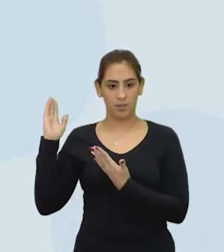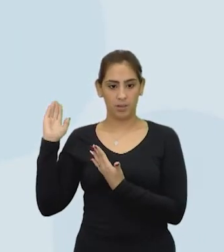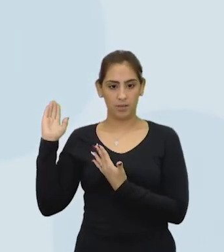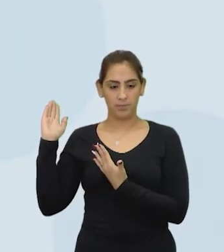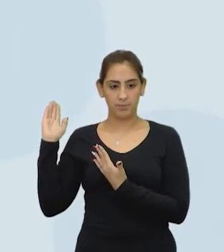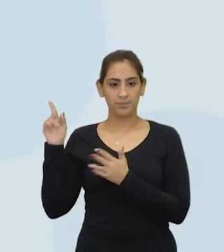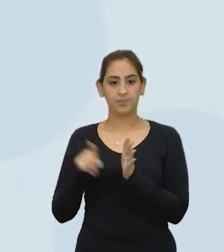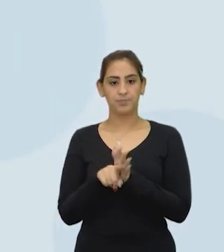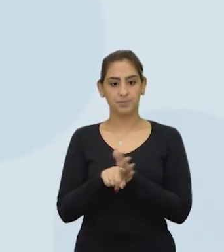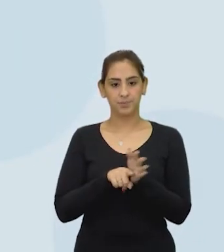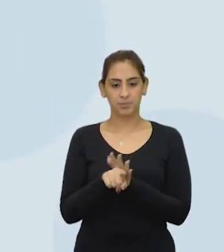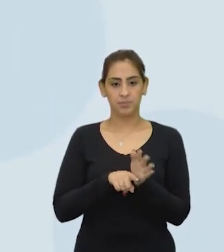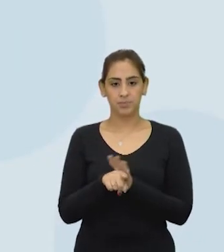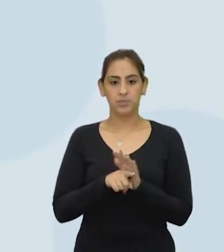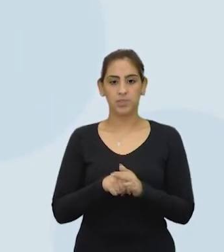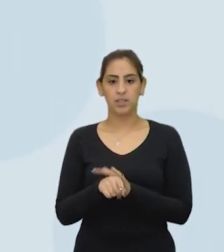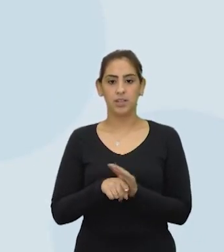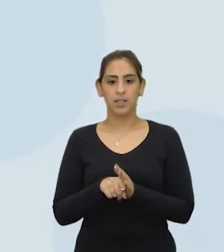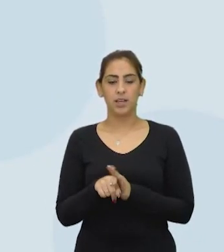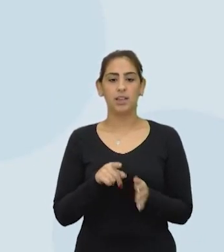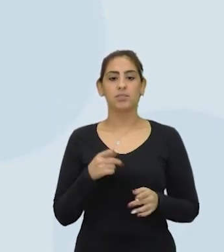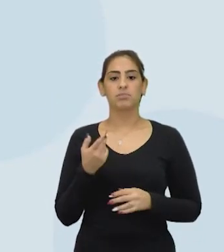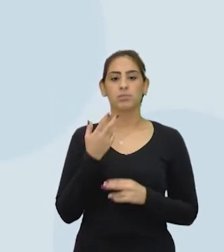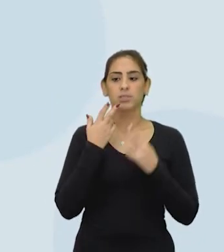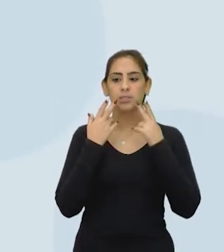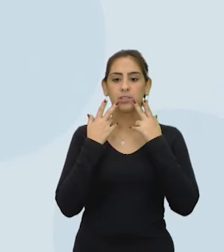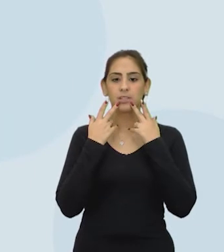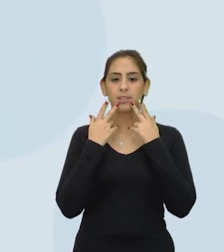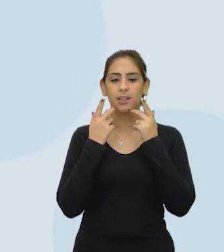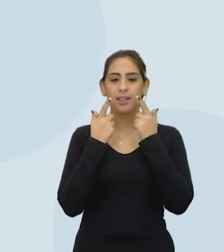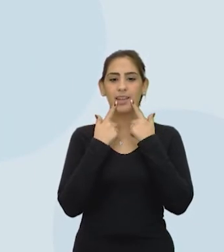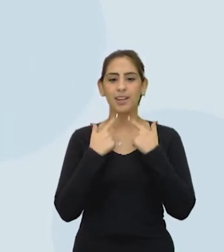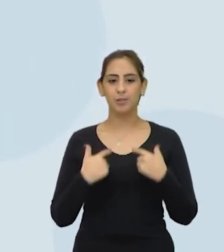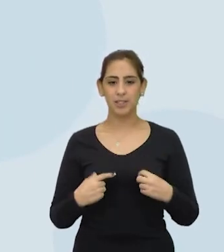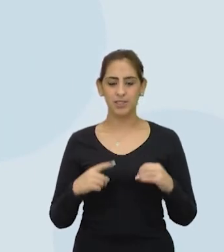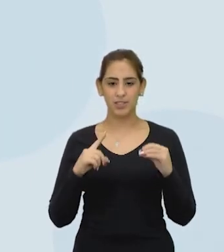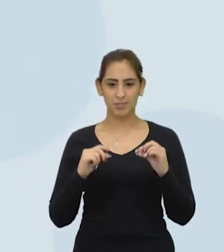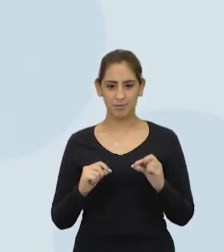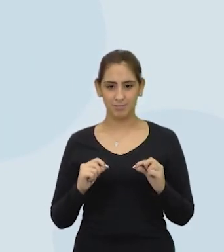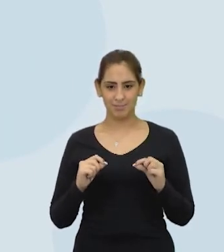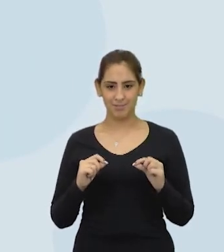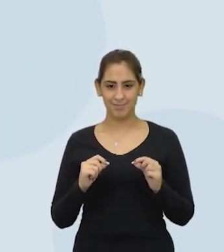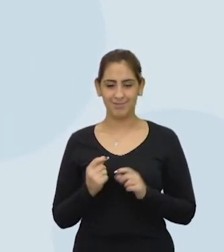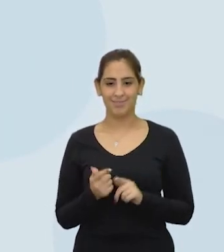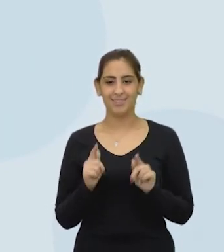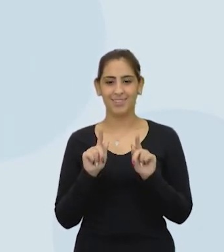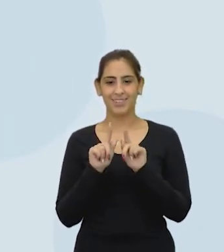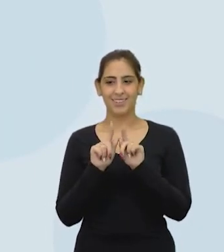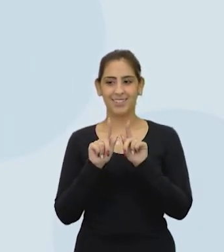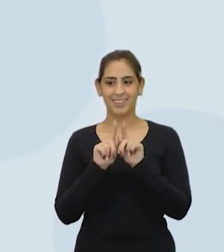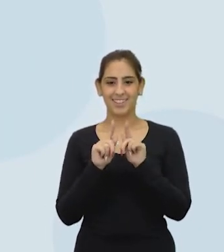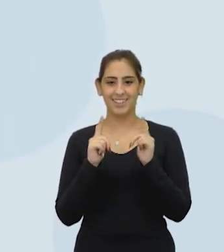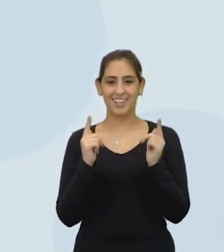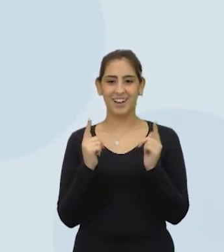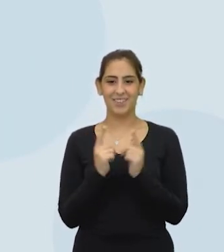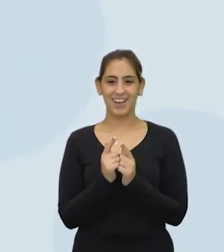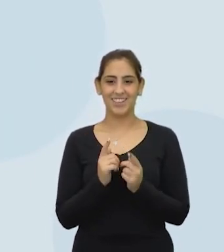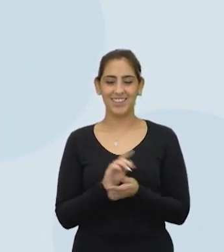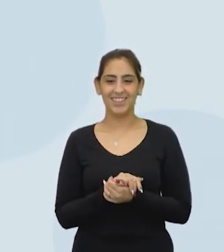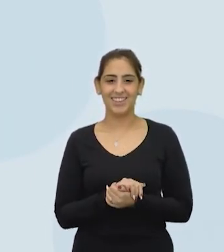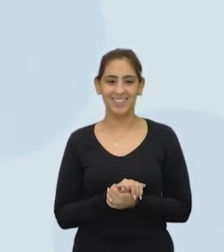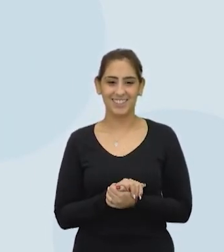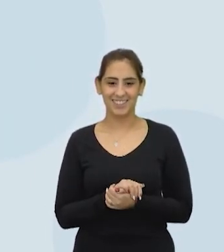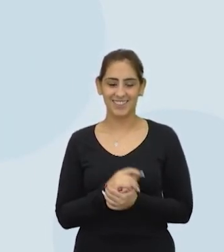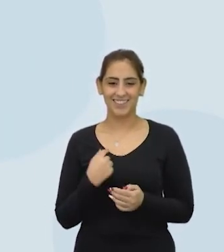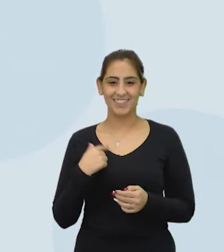e gramaticais num fragmento de transcrição de um podcast. Palavrinha nova, é transcrição. Exercício para